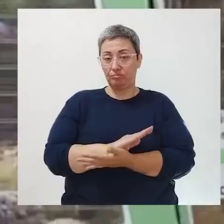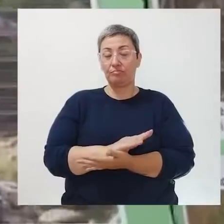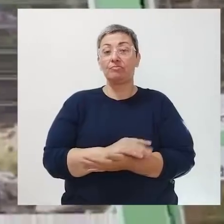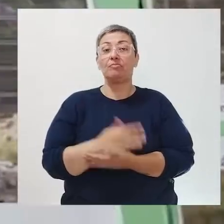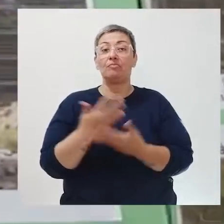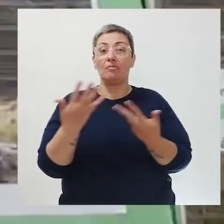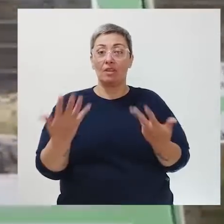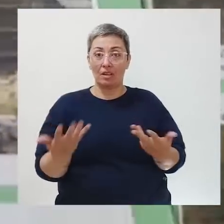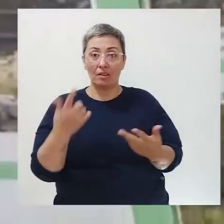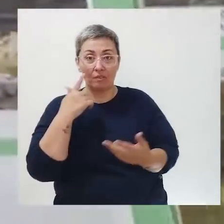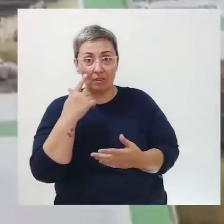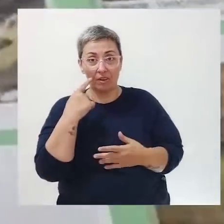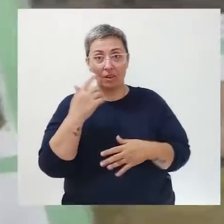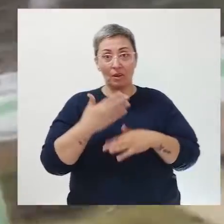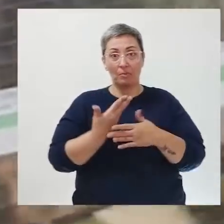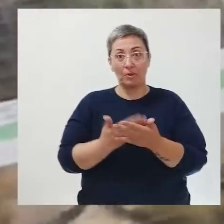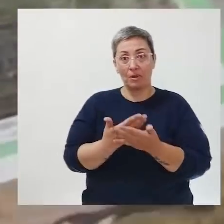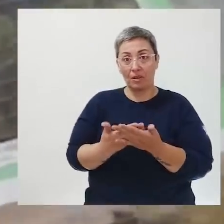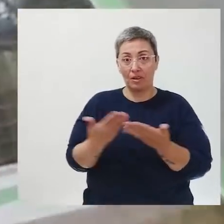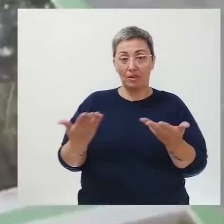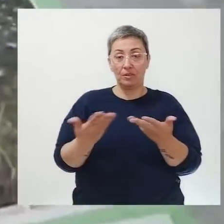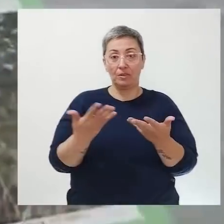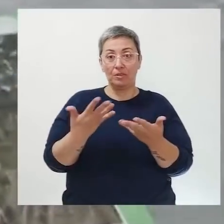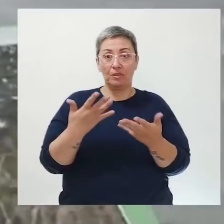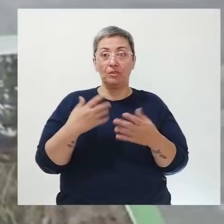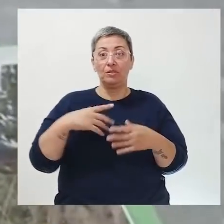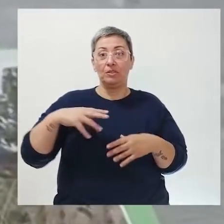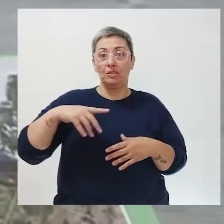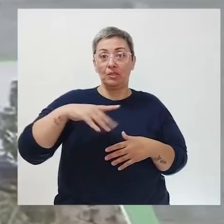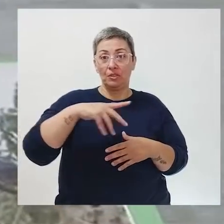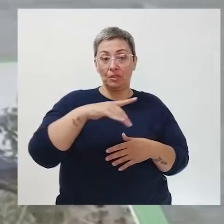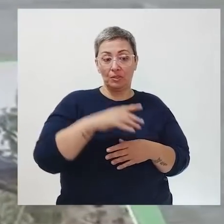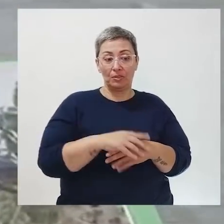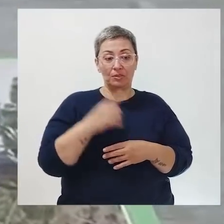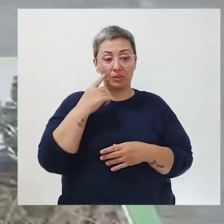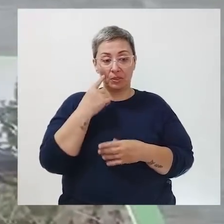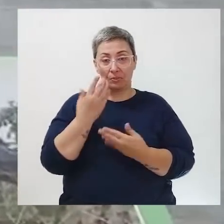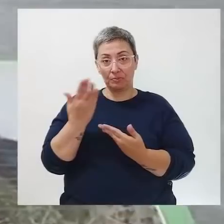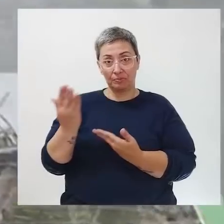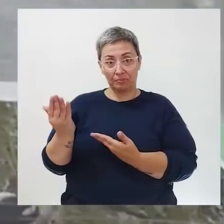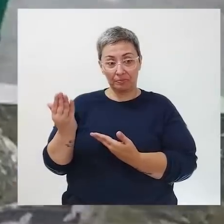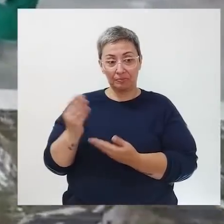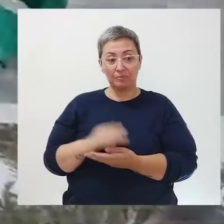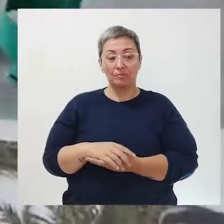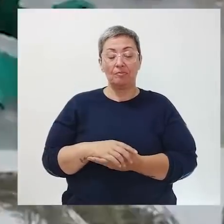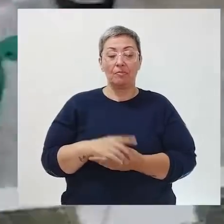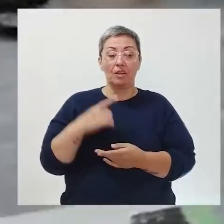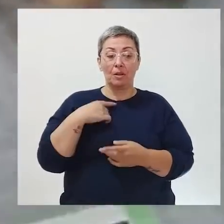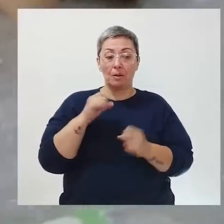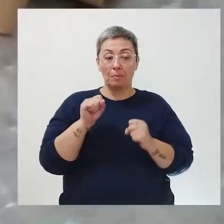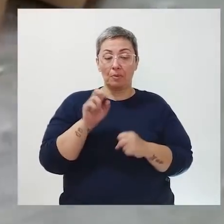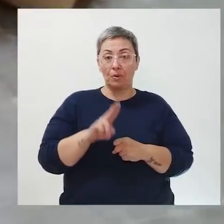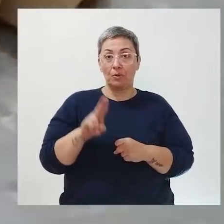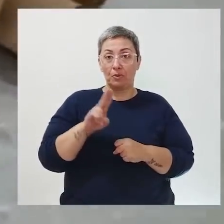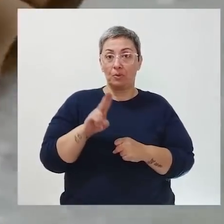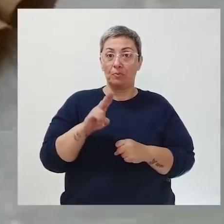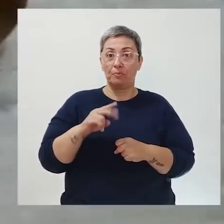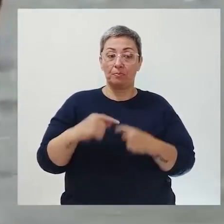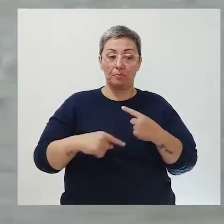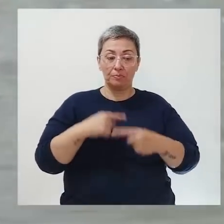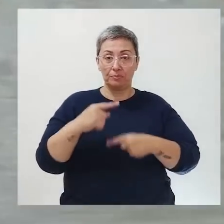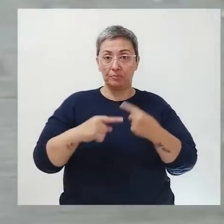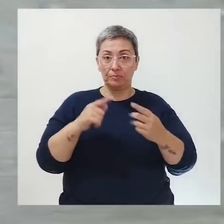dinossauros. Então vamos à nossa aulinha de hoje, para a gente fazer esses dinossaurinhos assim, olha. Então nós podemos